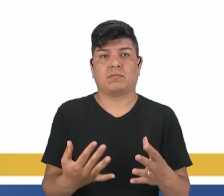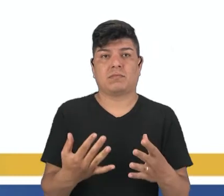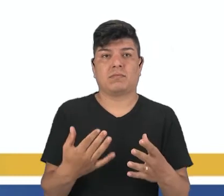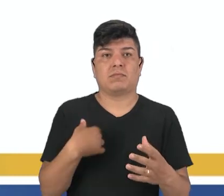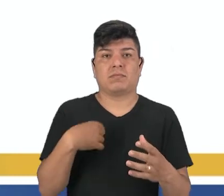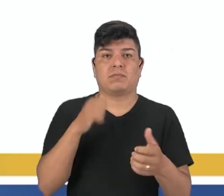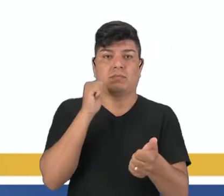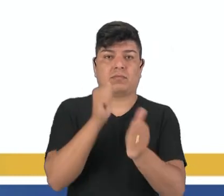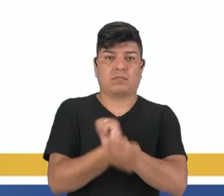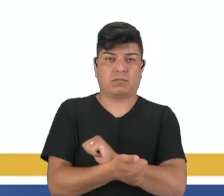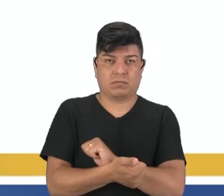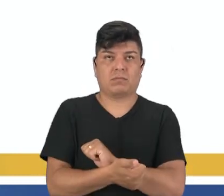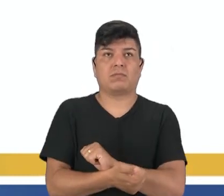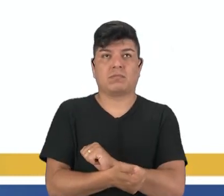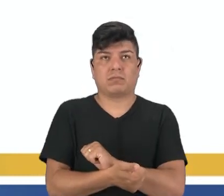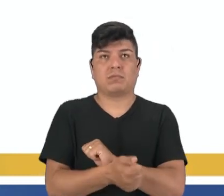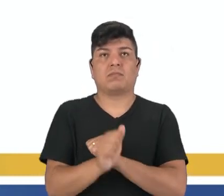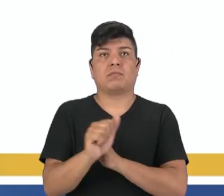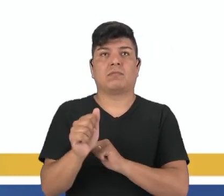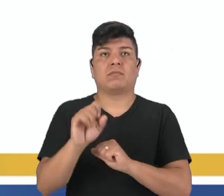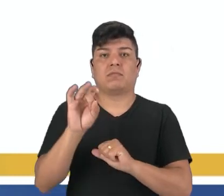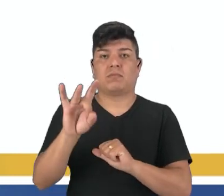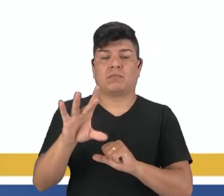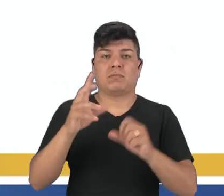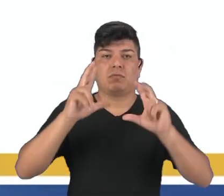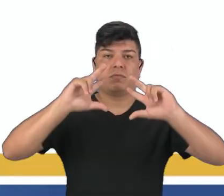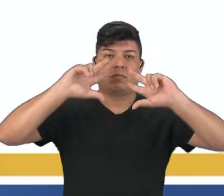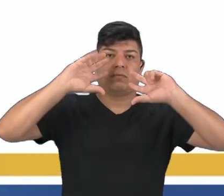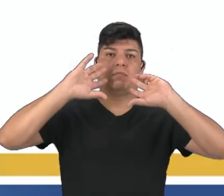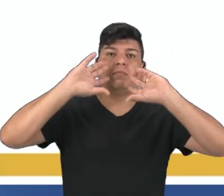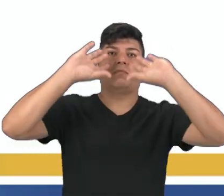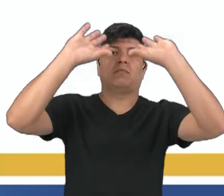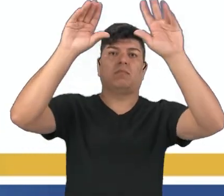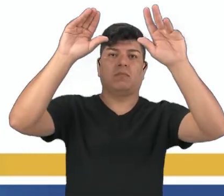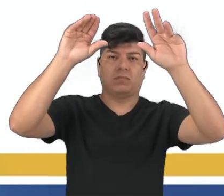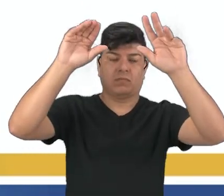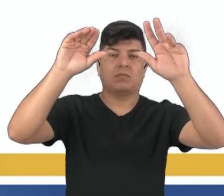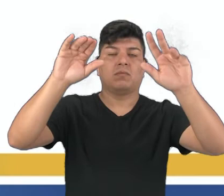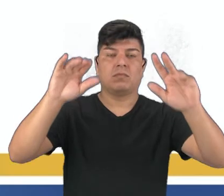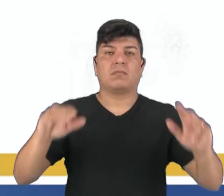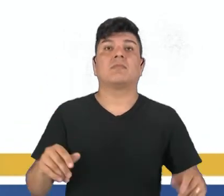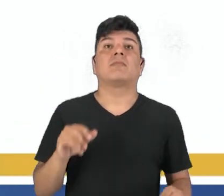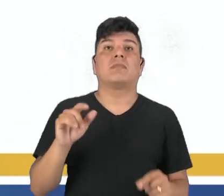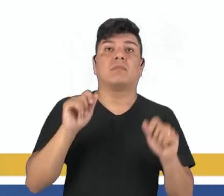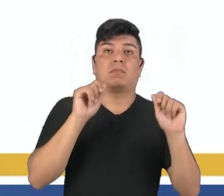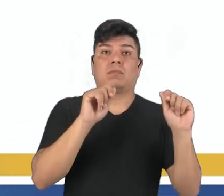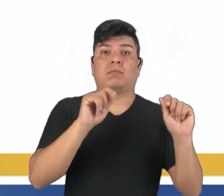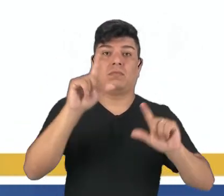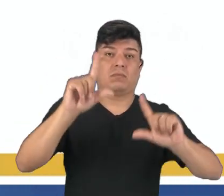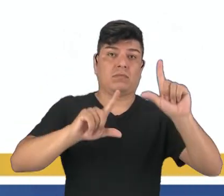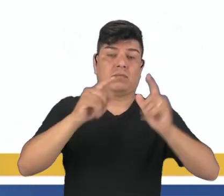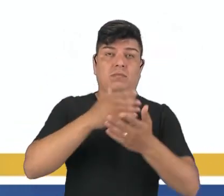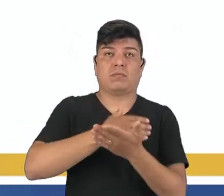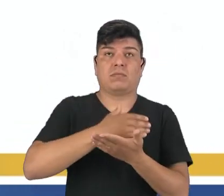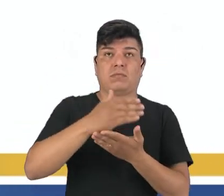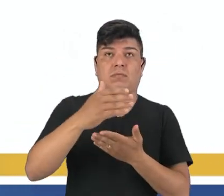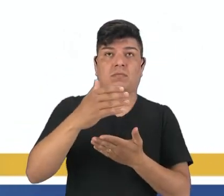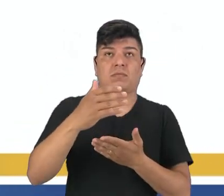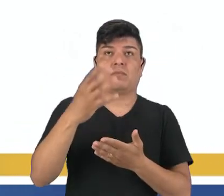programa de esporte, né, que se chama Só Basquete. E que esse programa, né, ele inicia